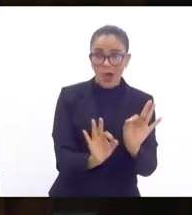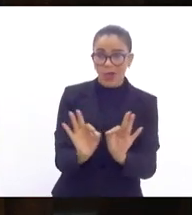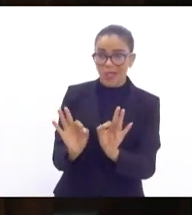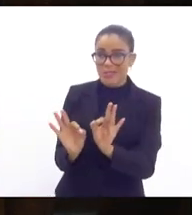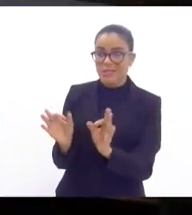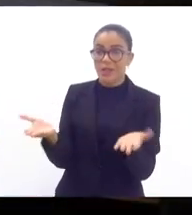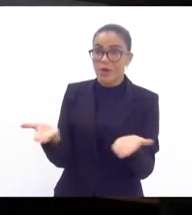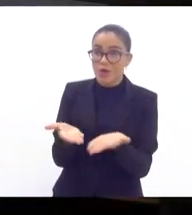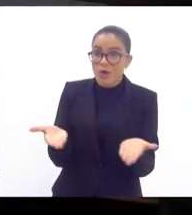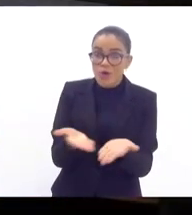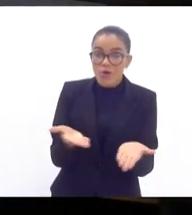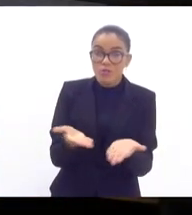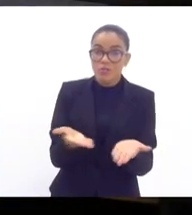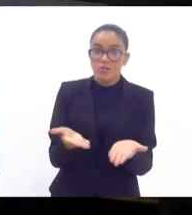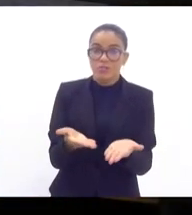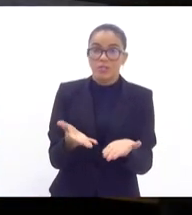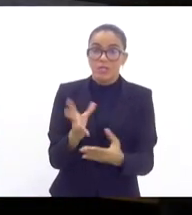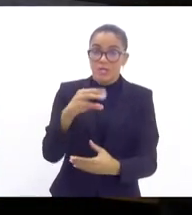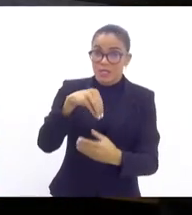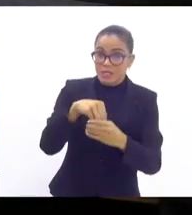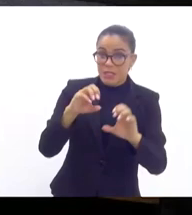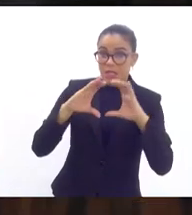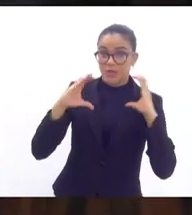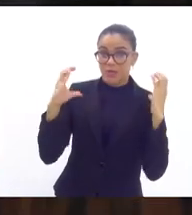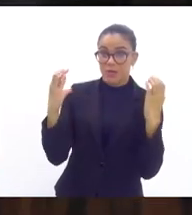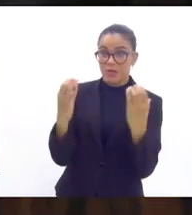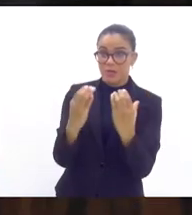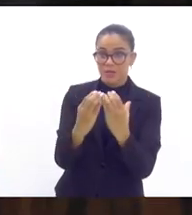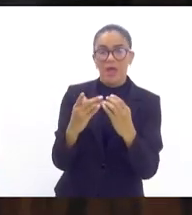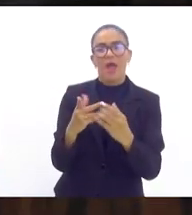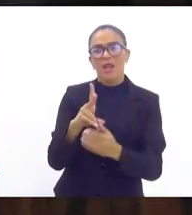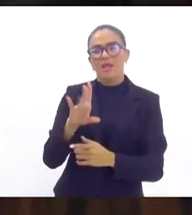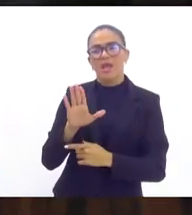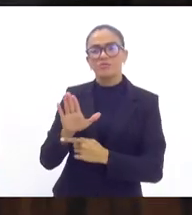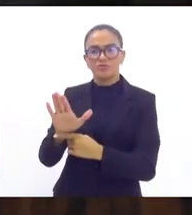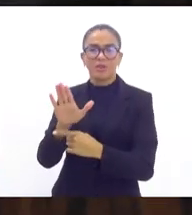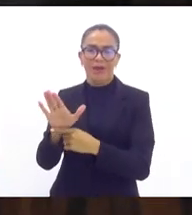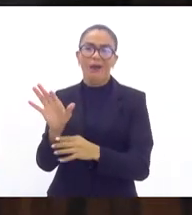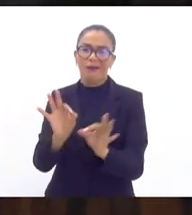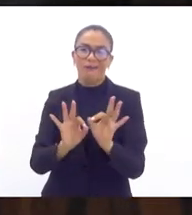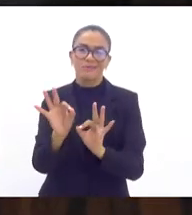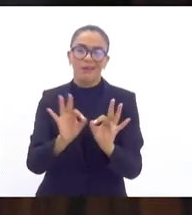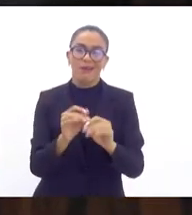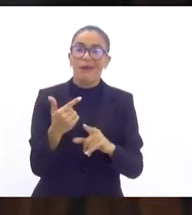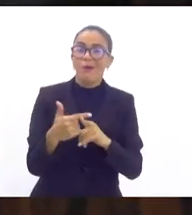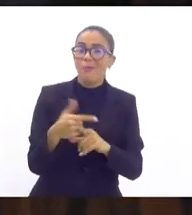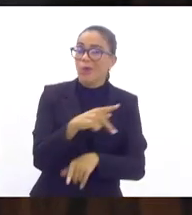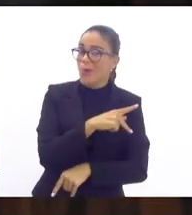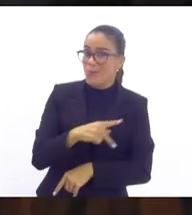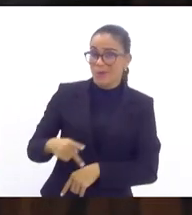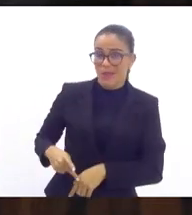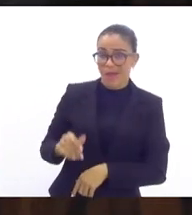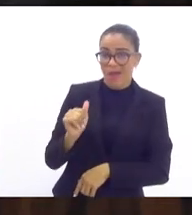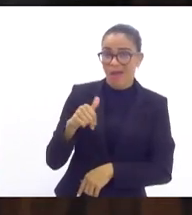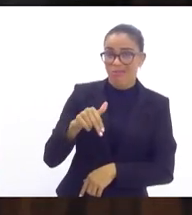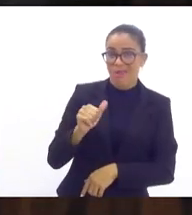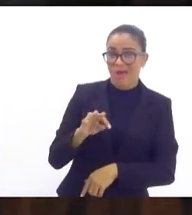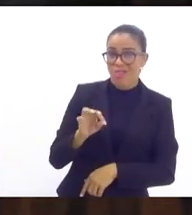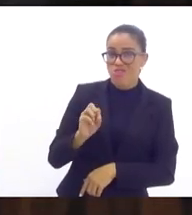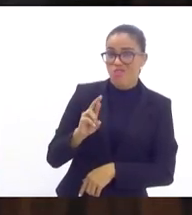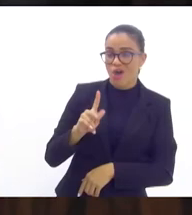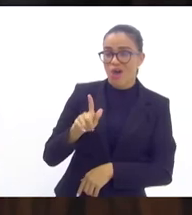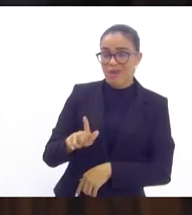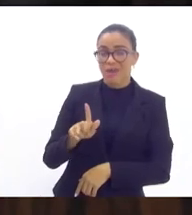hoje dentro do estádio elas iam ajudar a organizar Porque como diz o presidente lá na torre torcedor